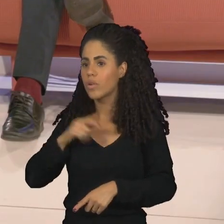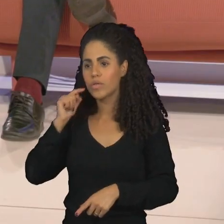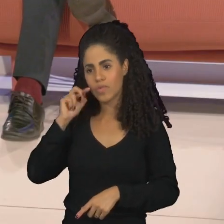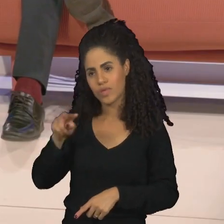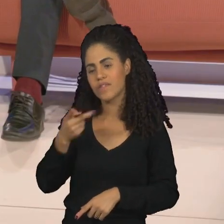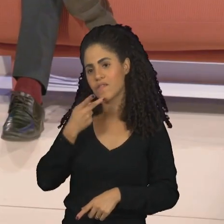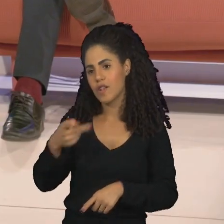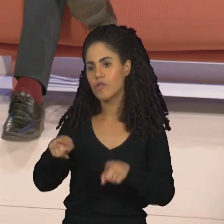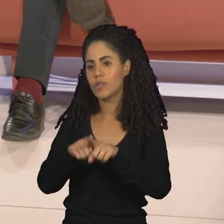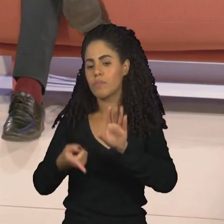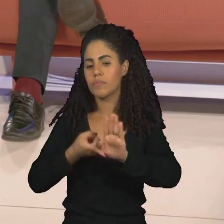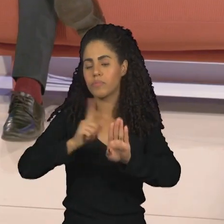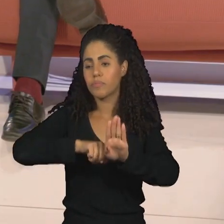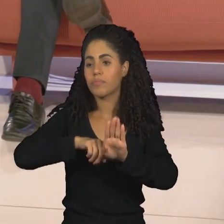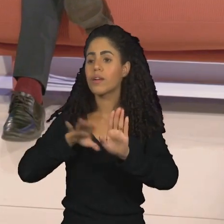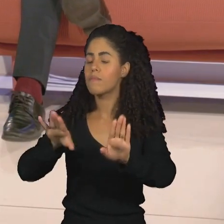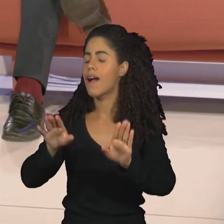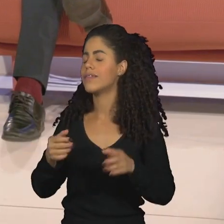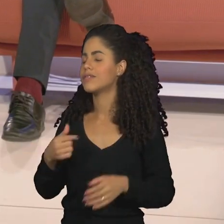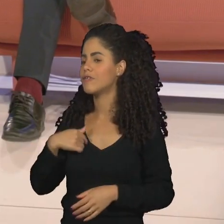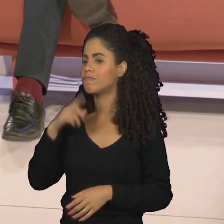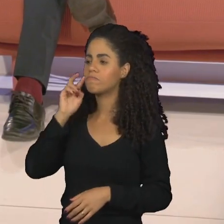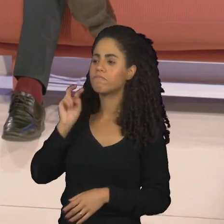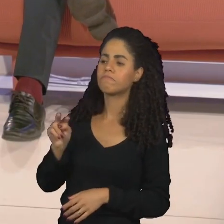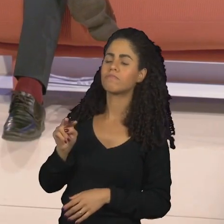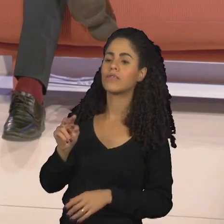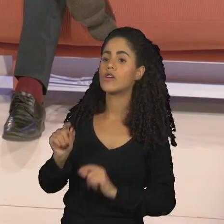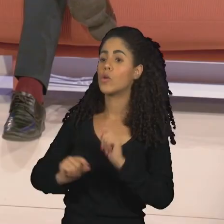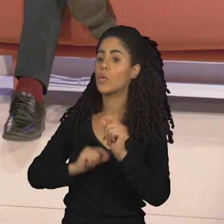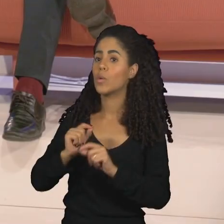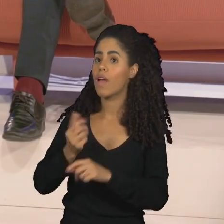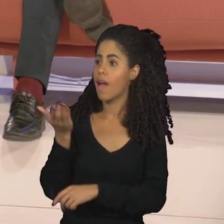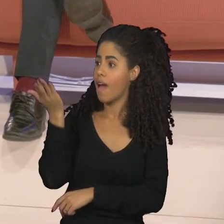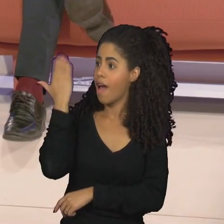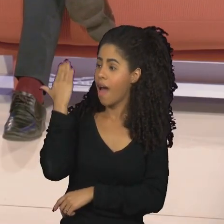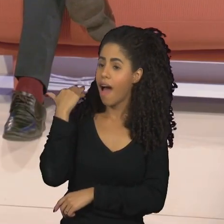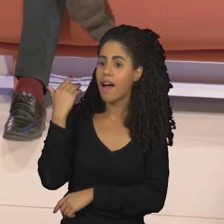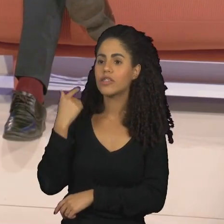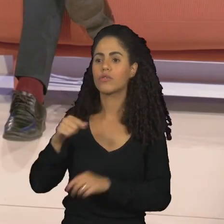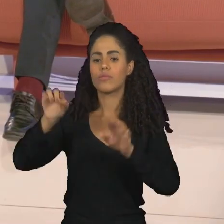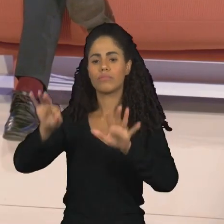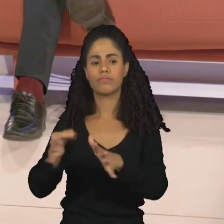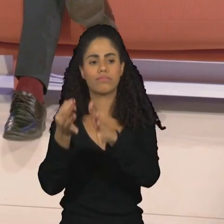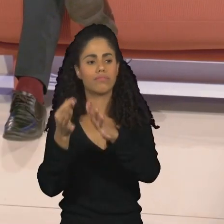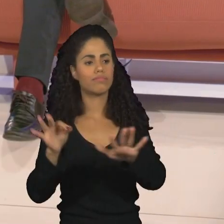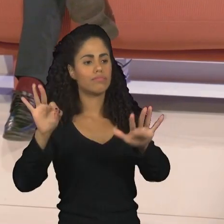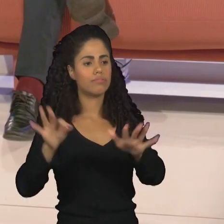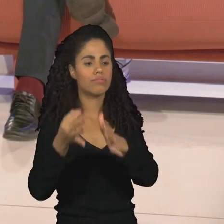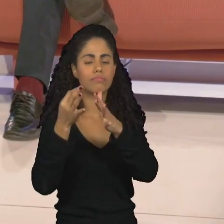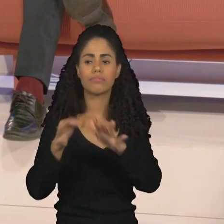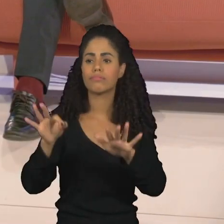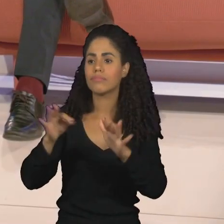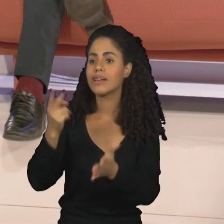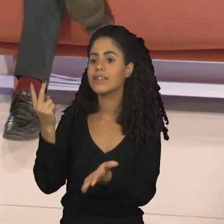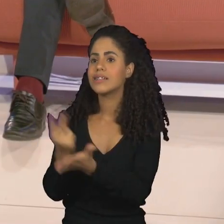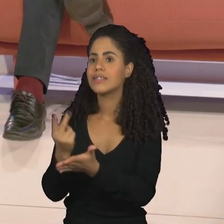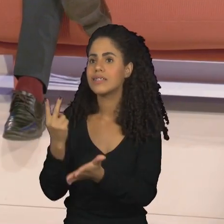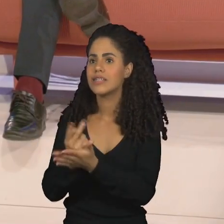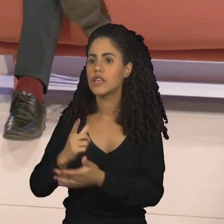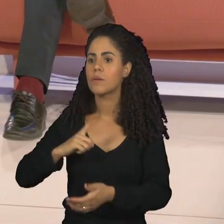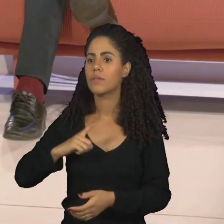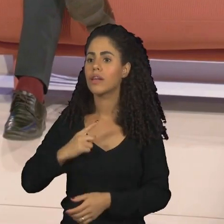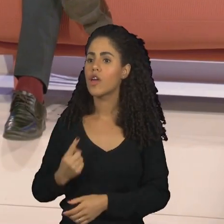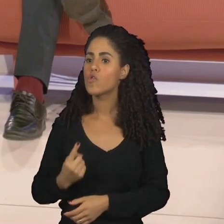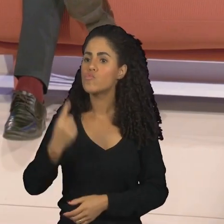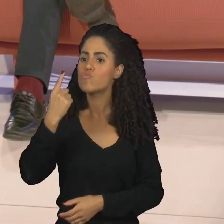metáfora, agora vai. Mas antes, quando a orquestra se forma e vai tocar, sempre tem